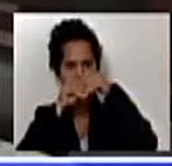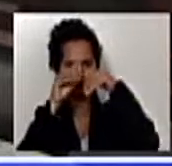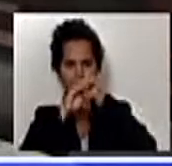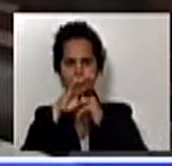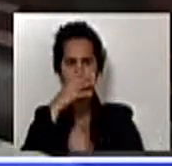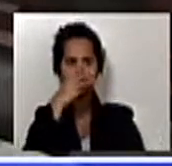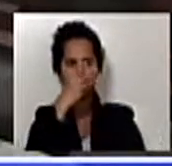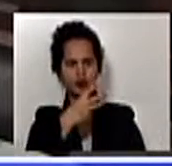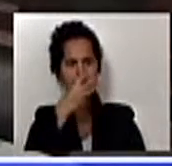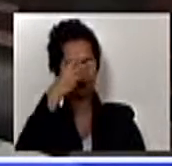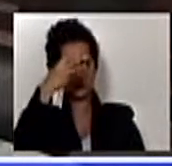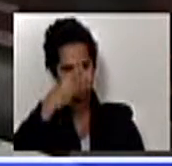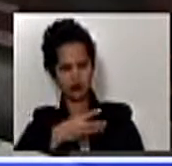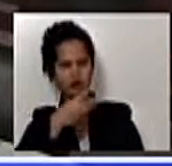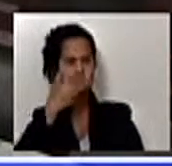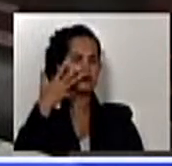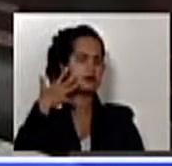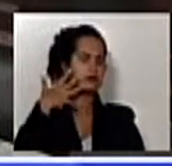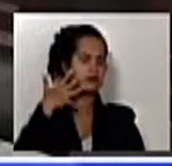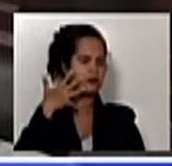de